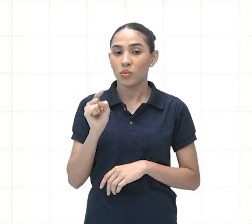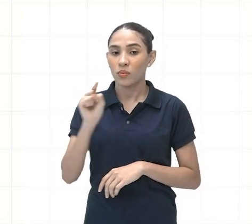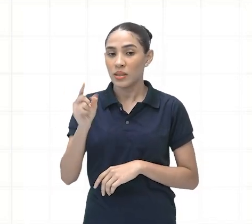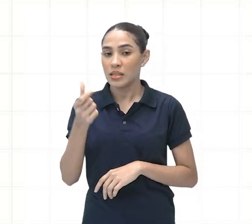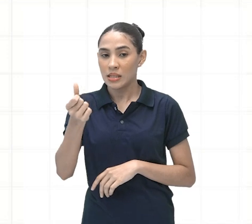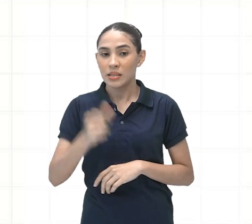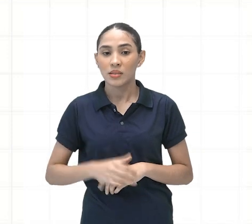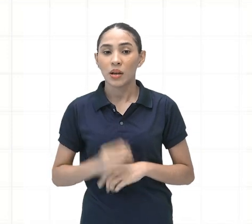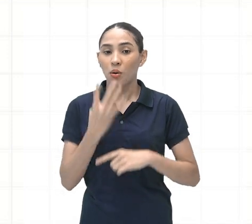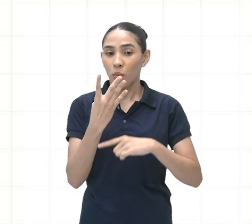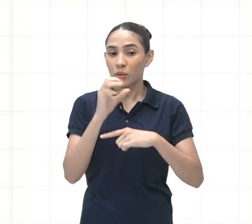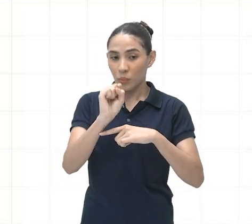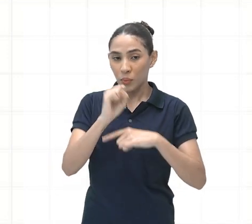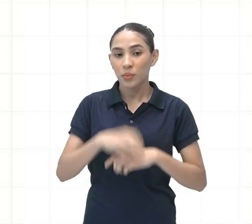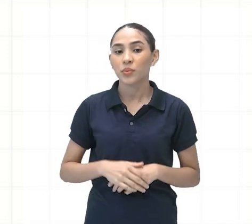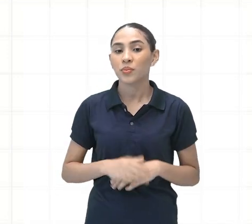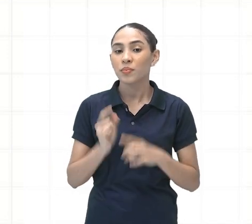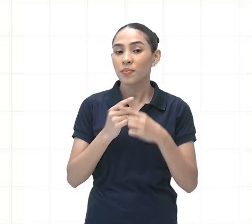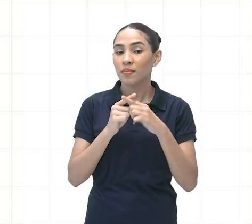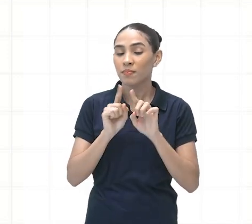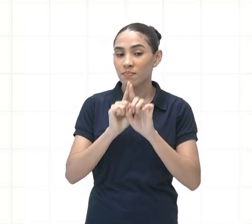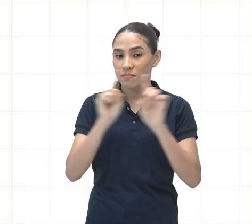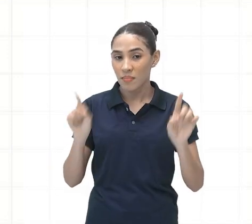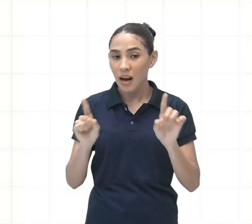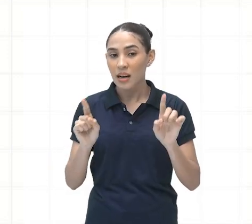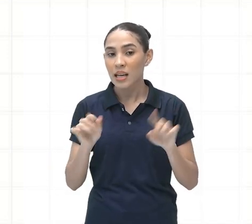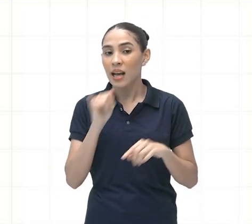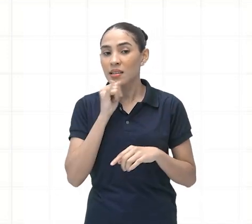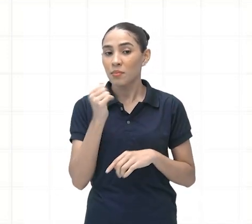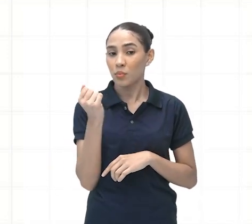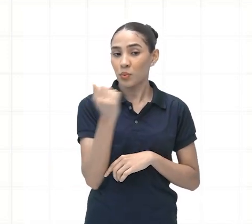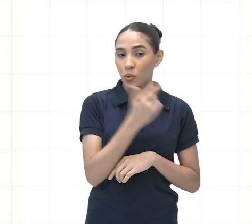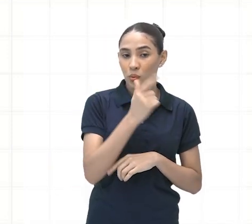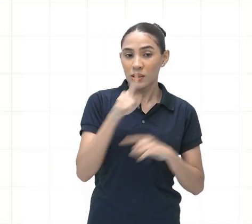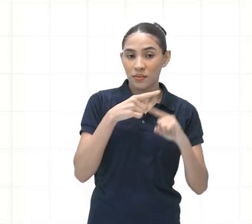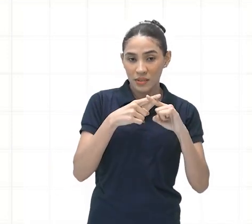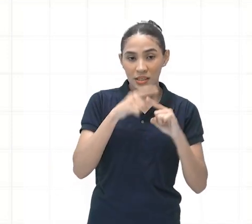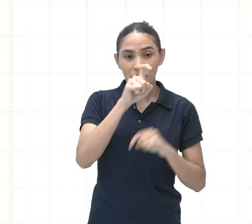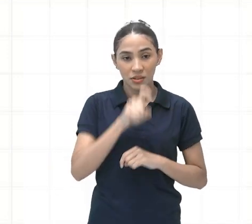é o famoso 48. Só que será 12 vezes